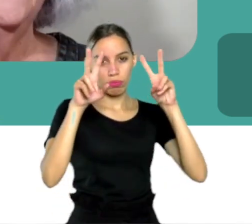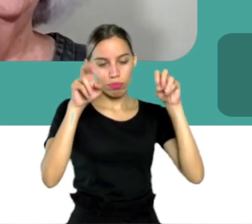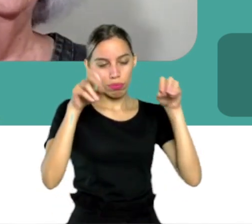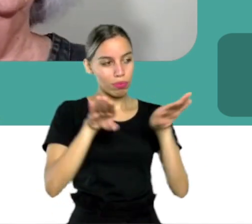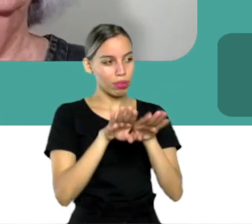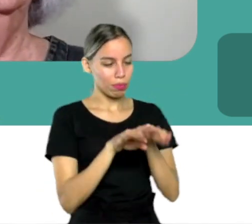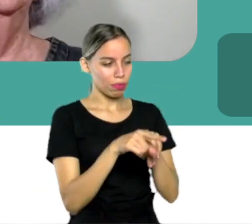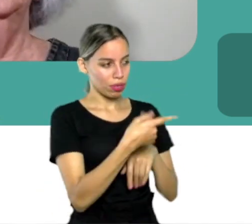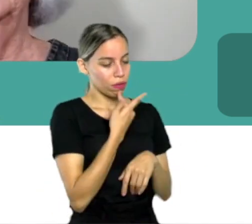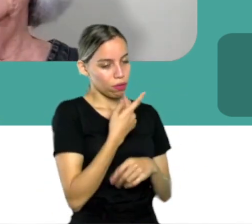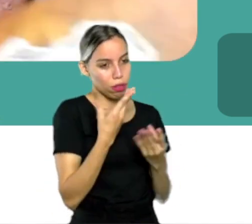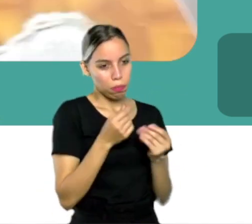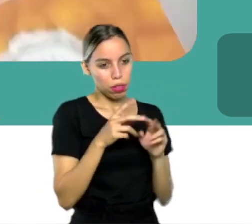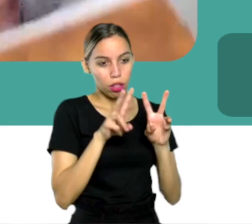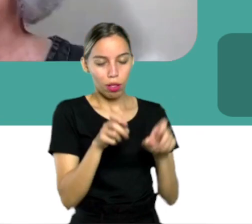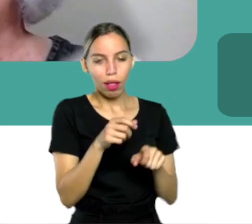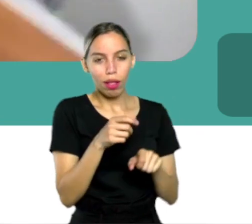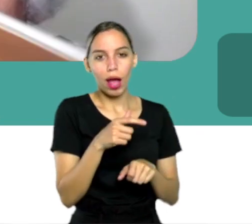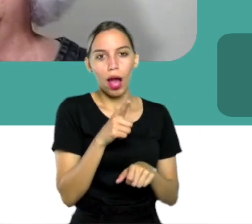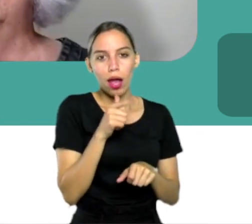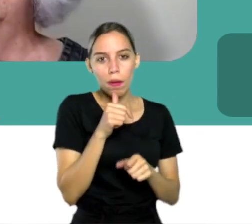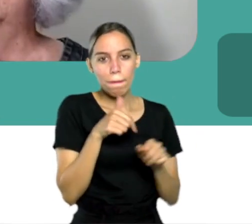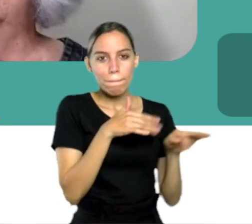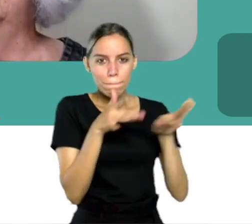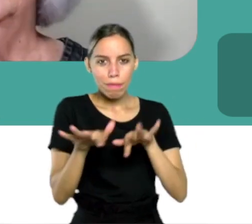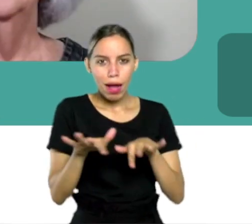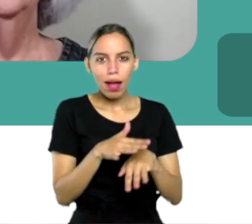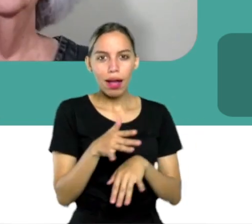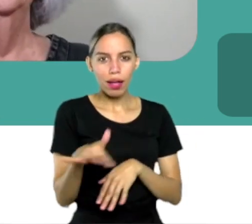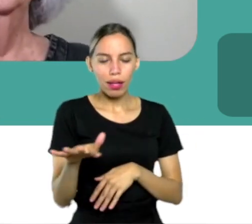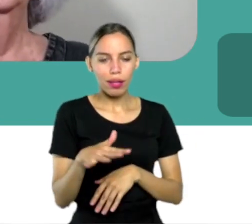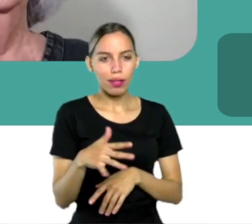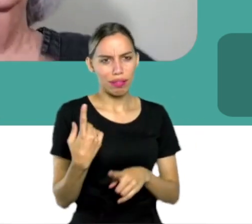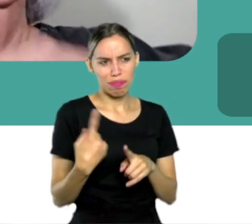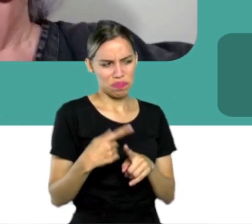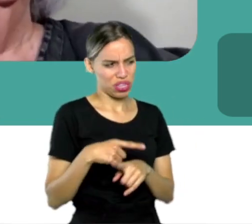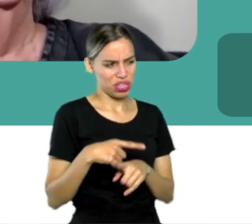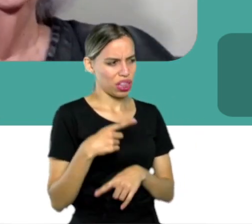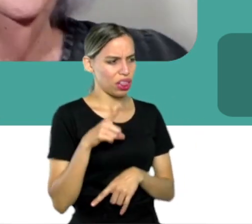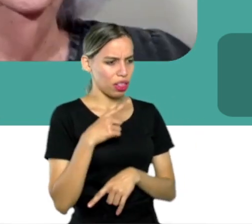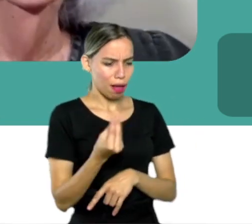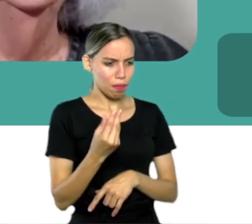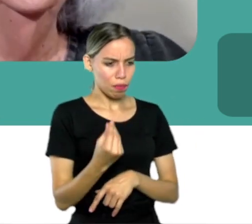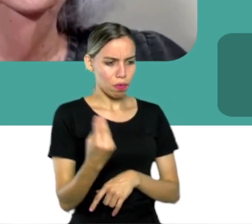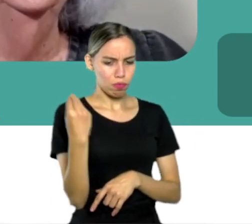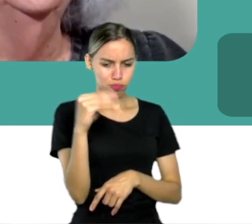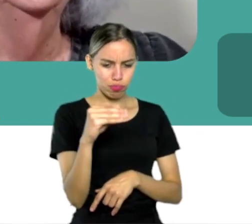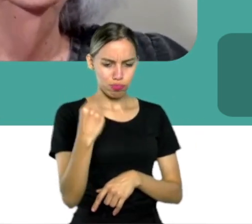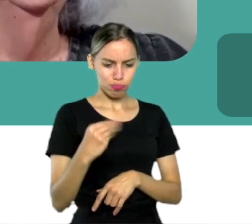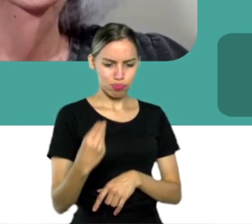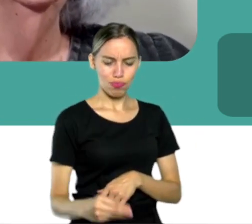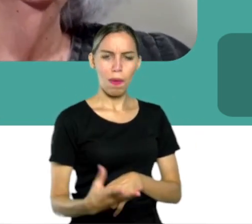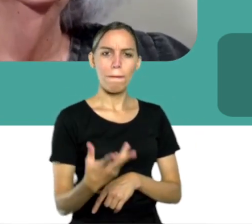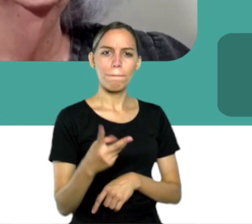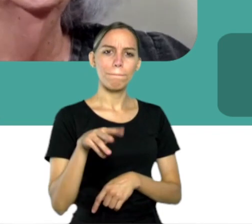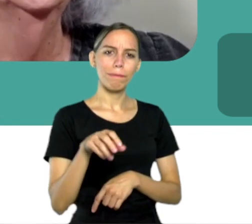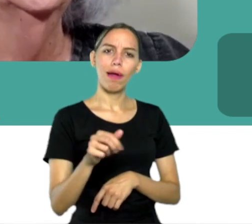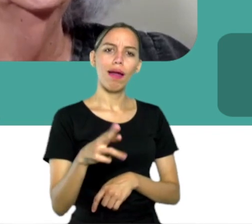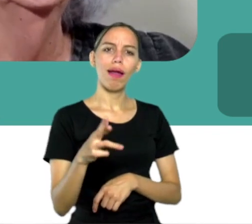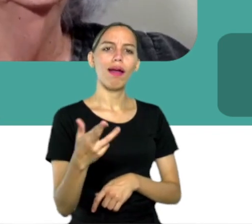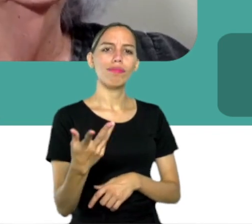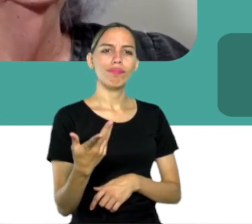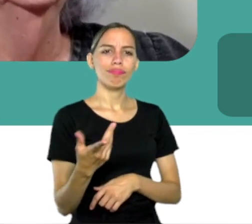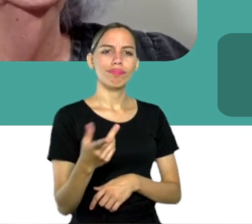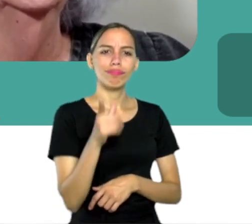eu quero te pedir para falar do seu blog, que tem o nome de Tanto Mar, falar desse nesse